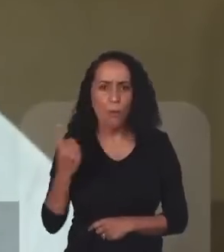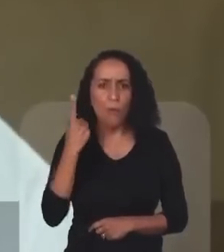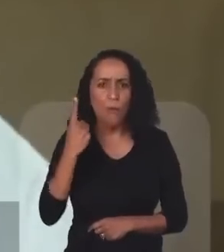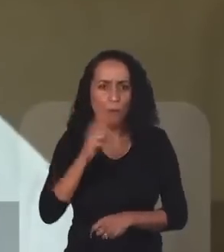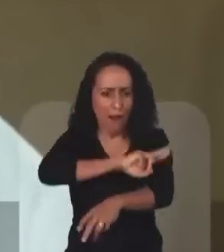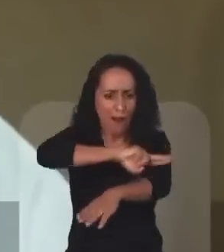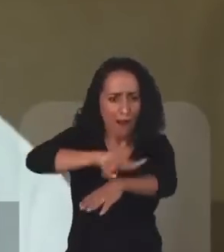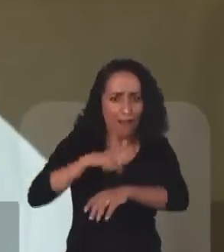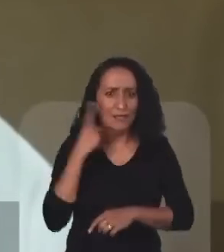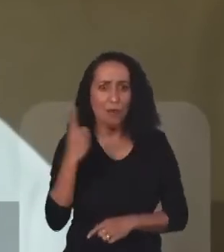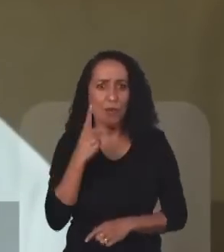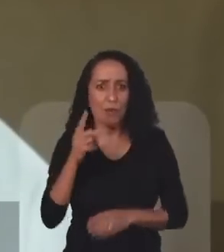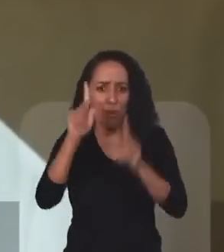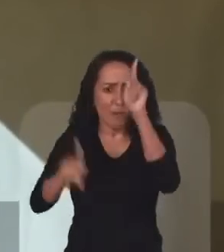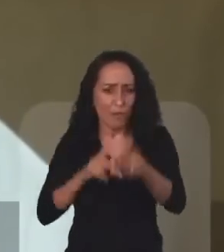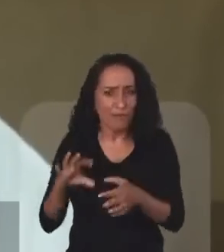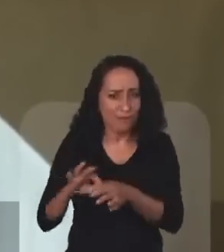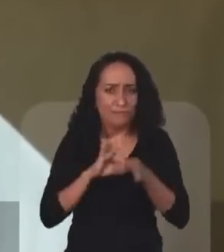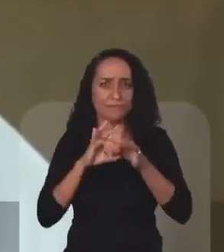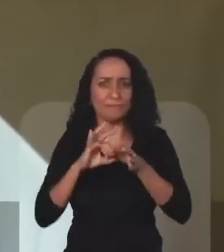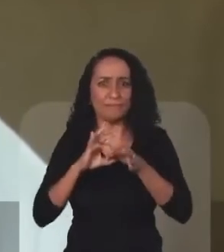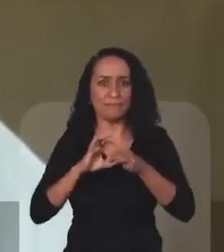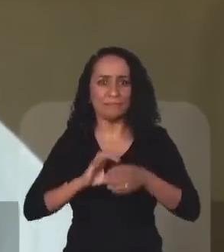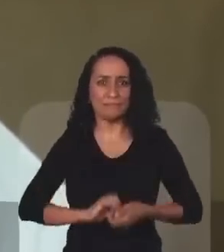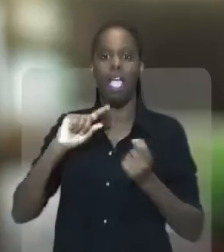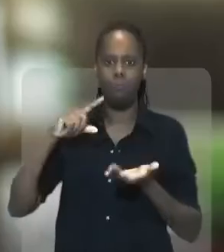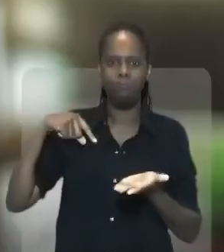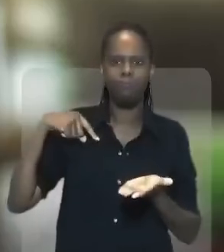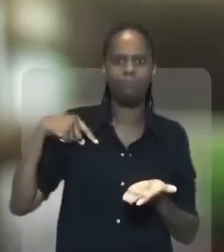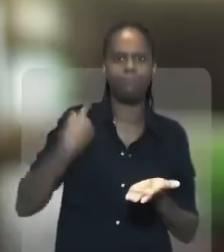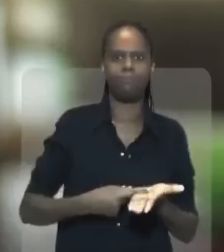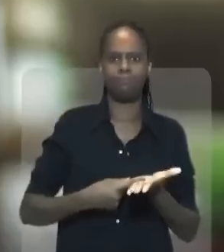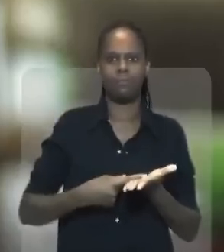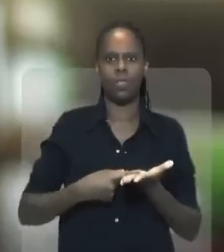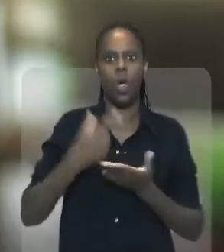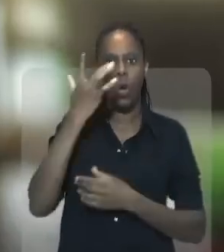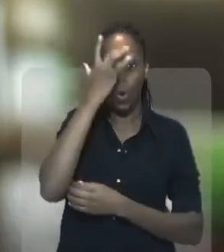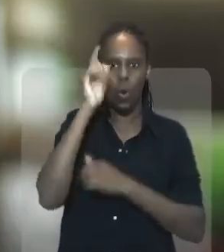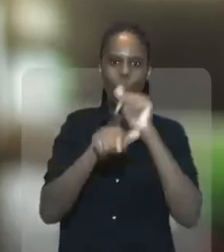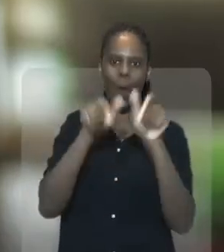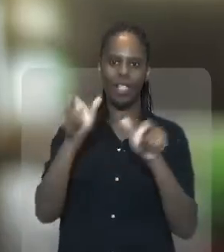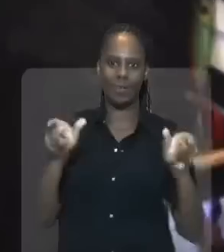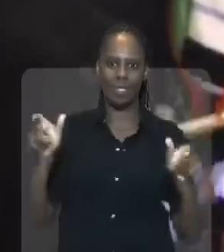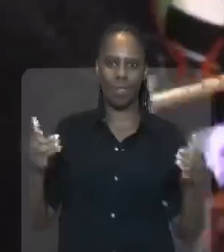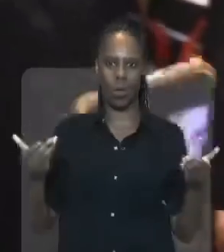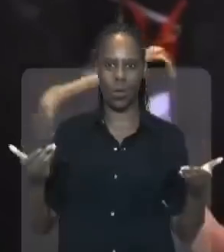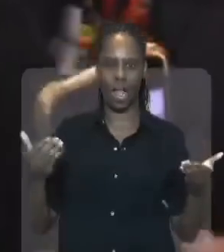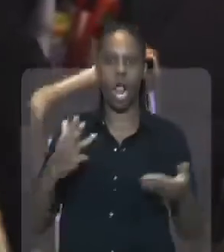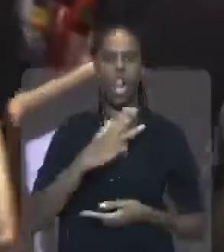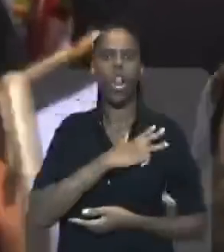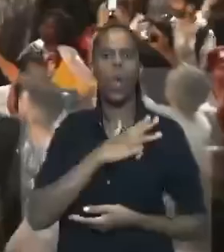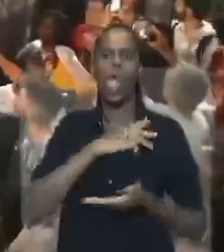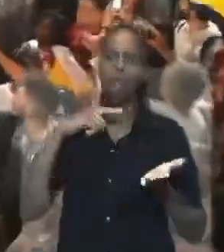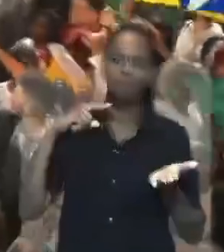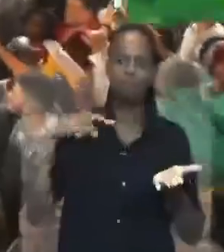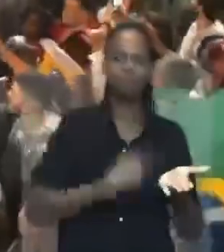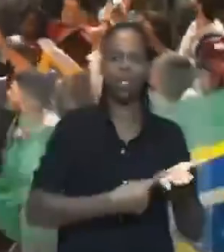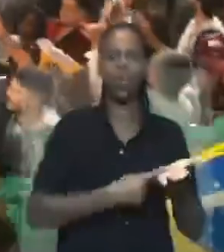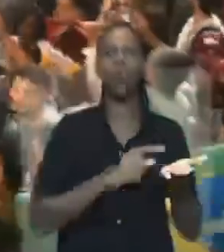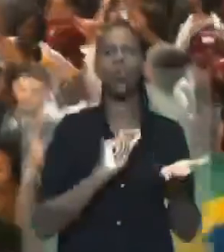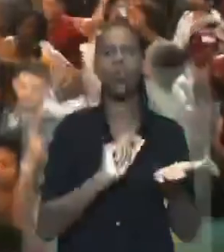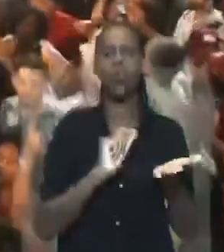de uma só cor, de uma só raça e de um só povo. E de unir novamente as famílias brasileiras. Lula tem